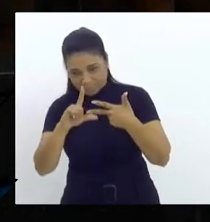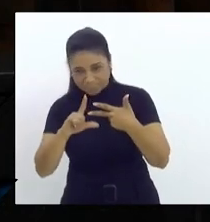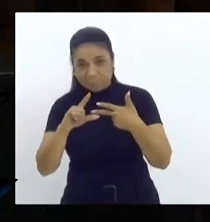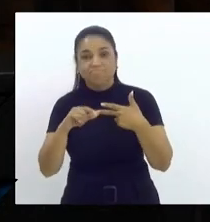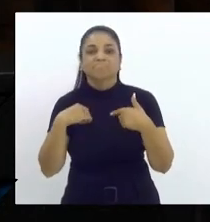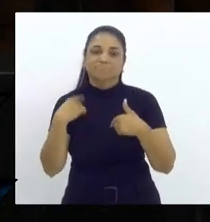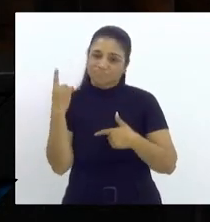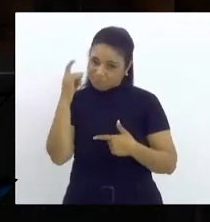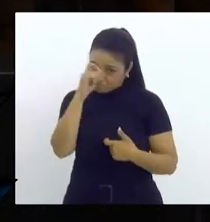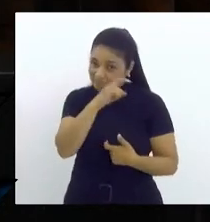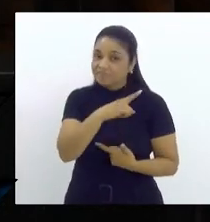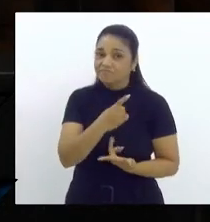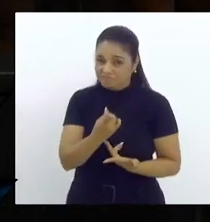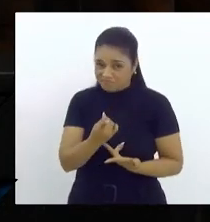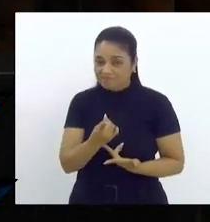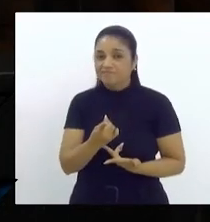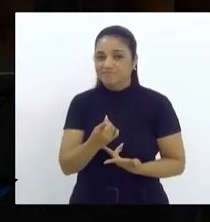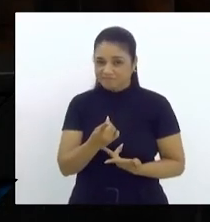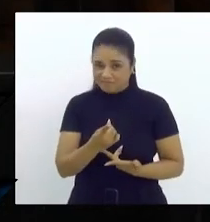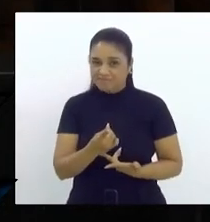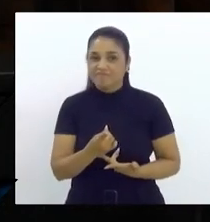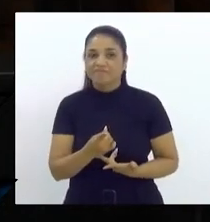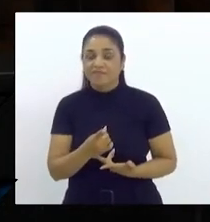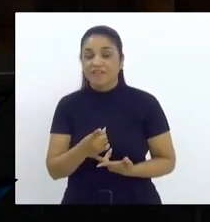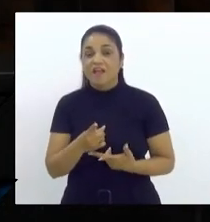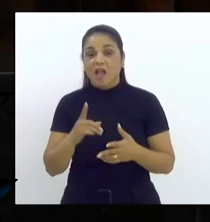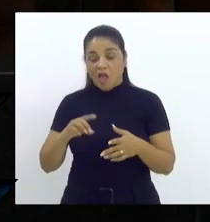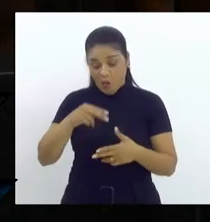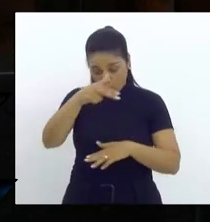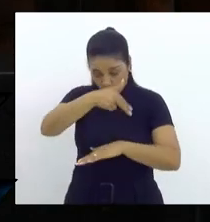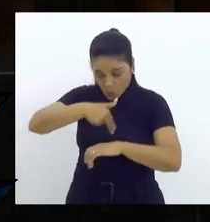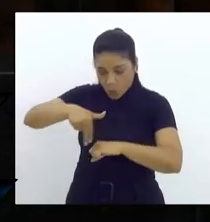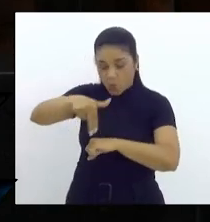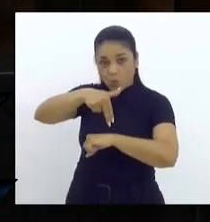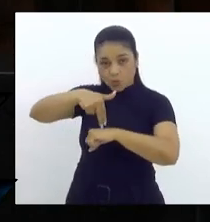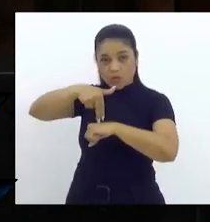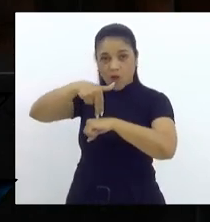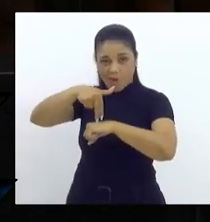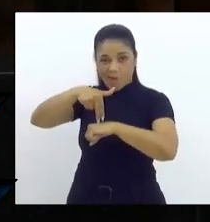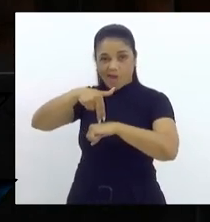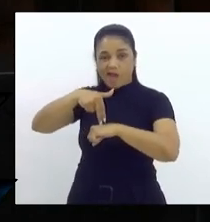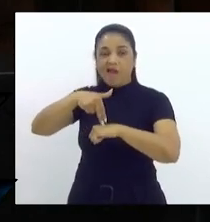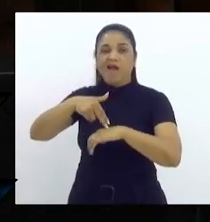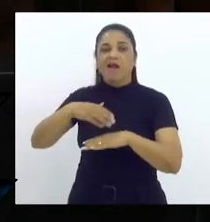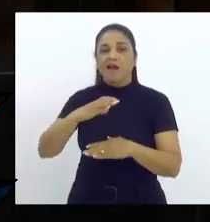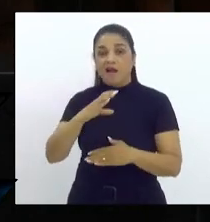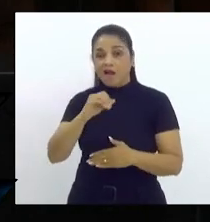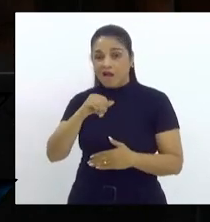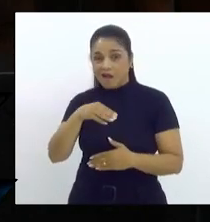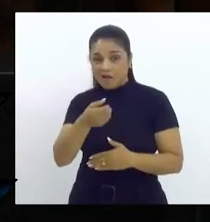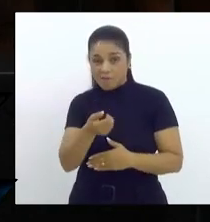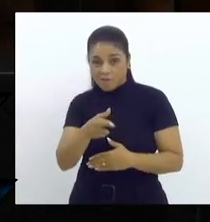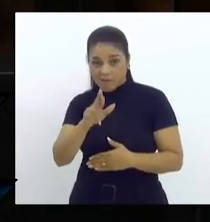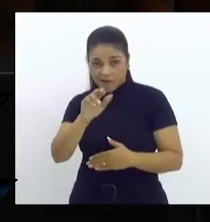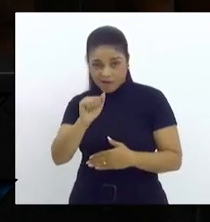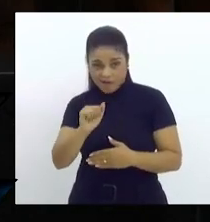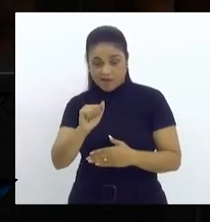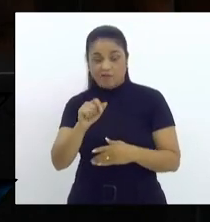está fazendo, a Câmara já aprovou, através de uma